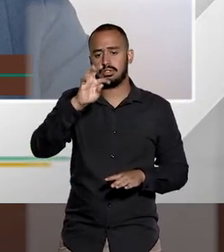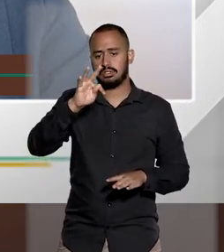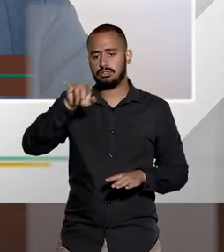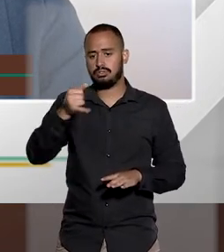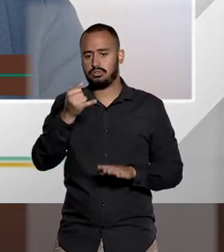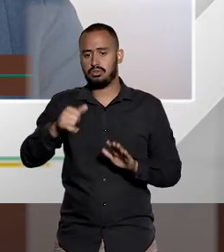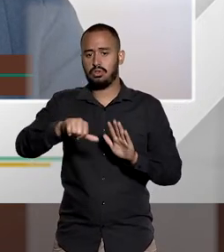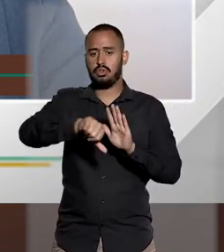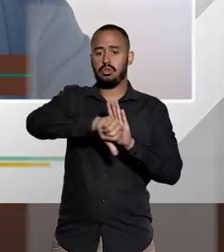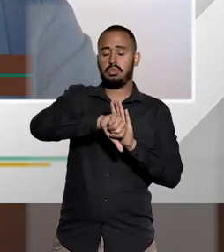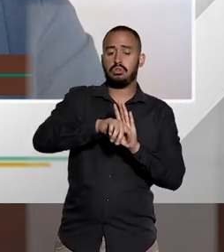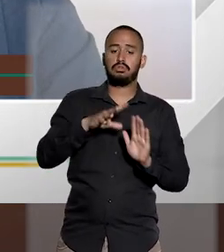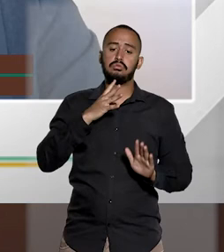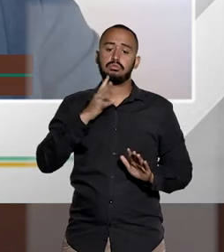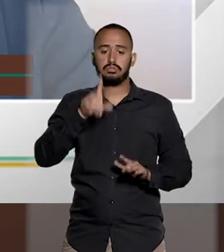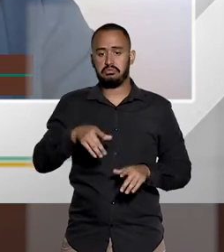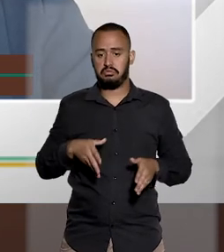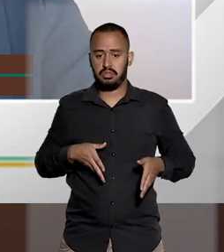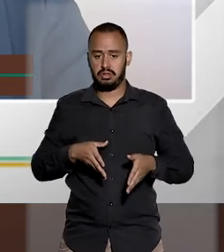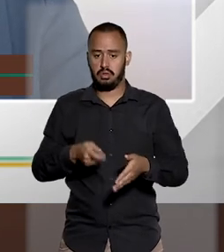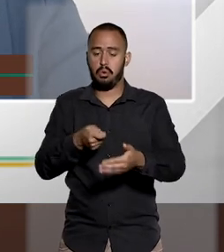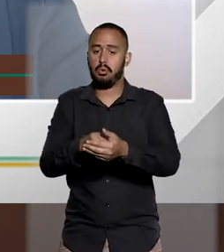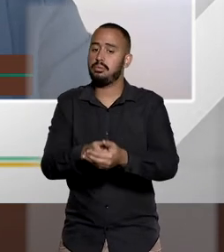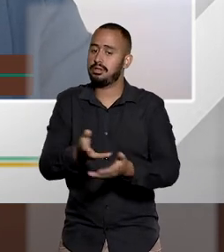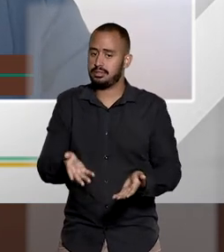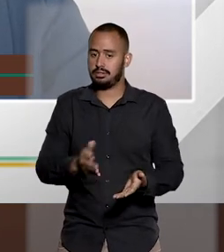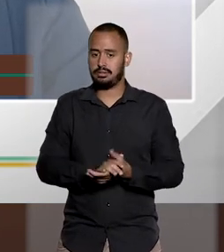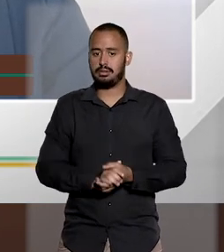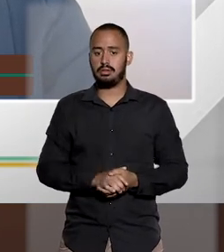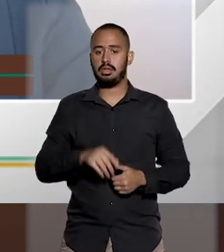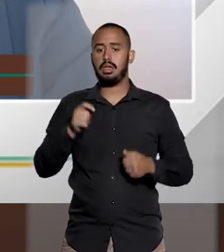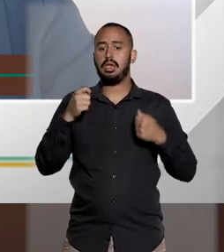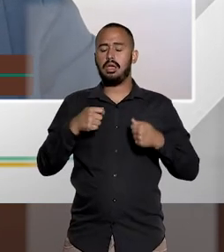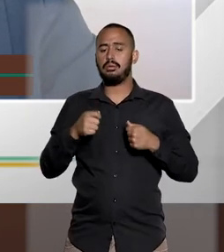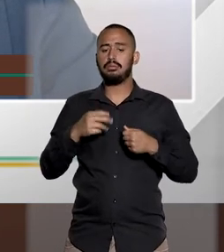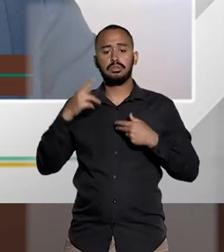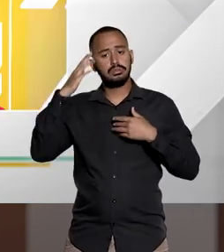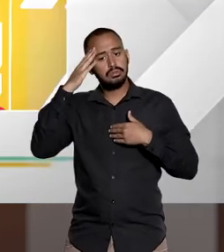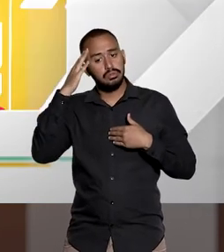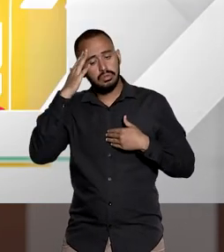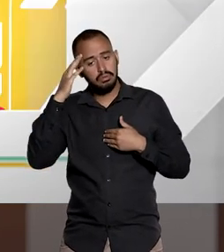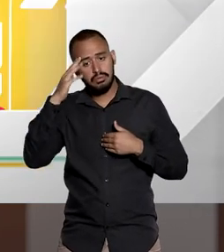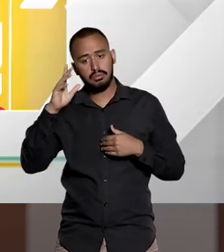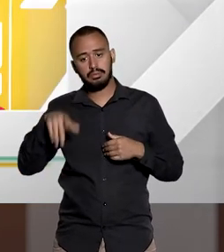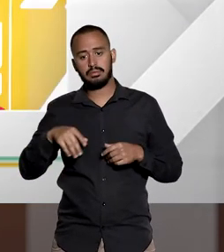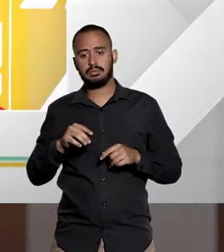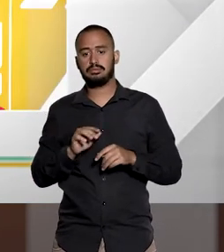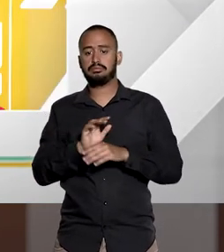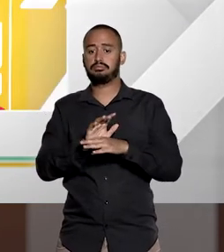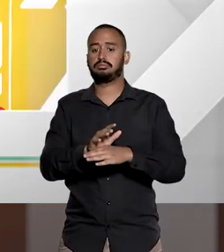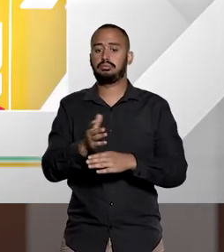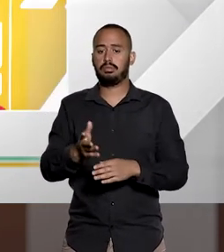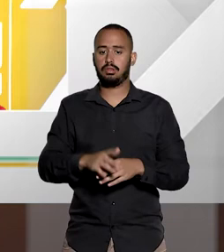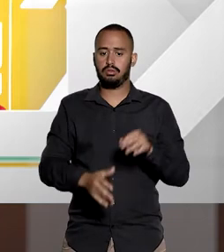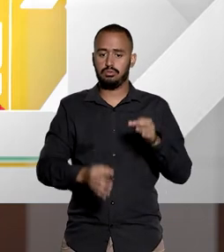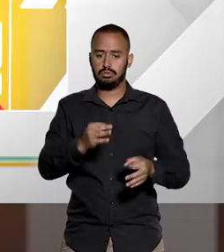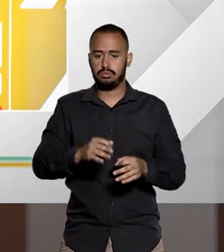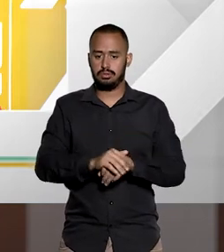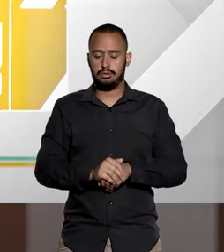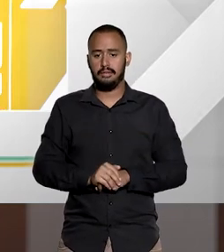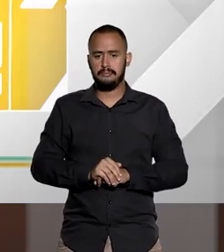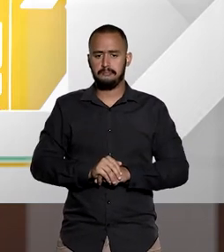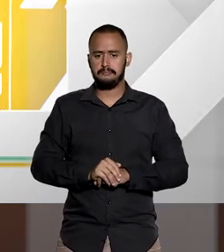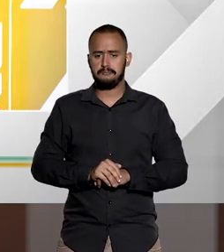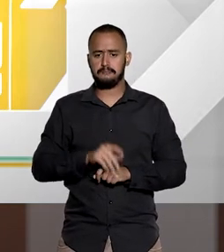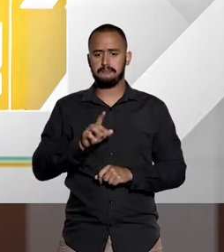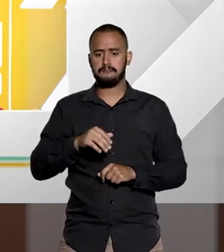professora Maria Silva, que tem pareceres importantes que influenciaram esses julgamentos. Não sei se os meus pareceres influenciaram,